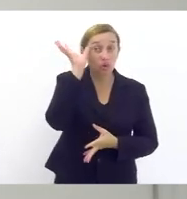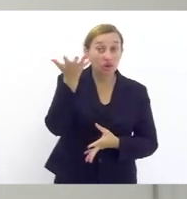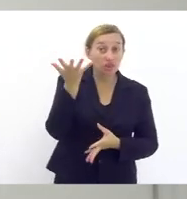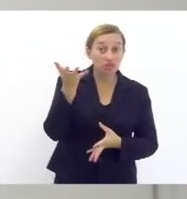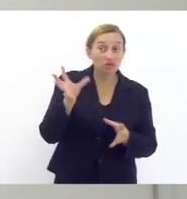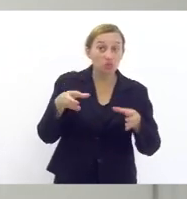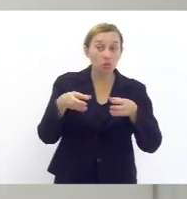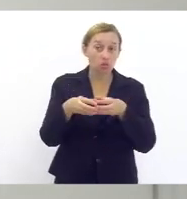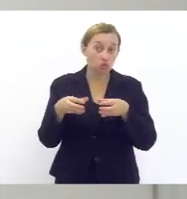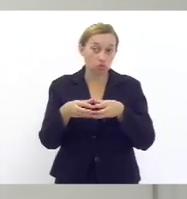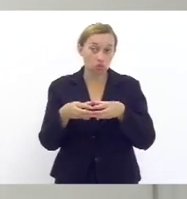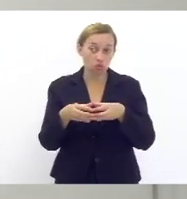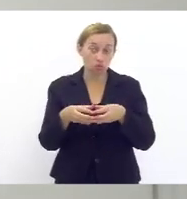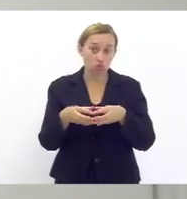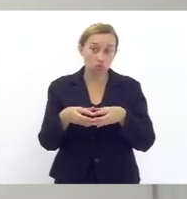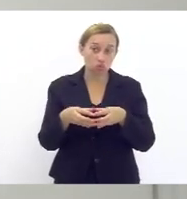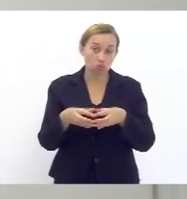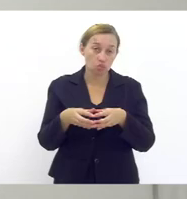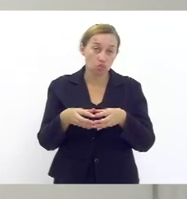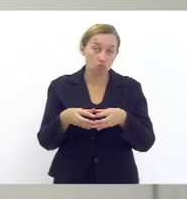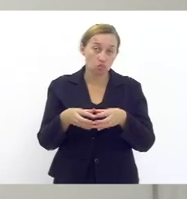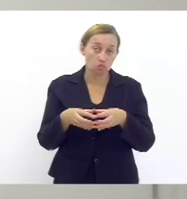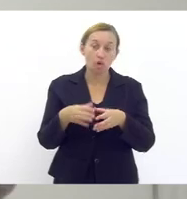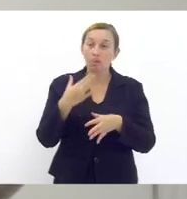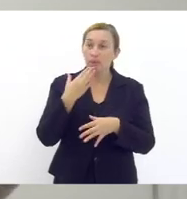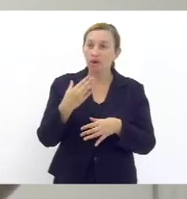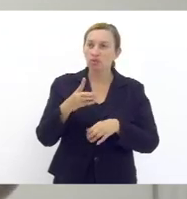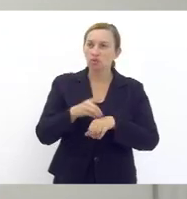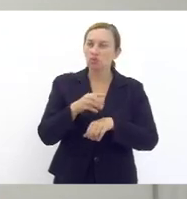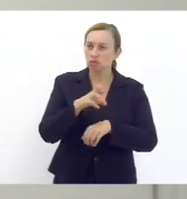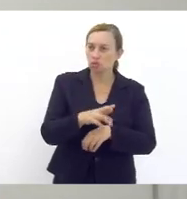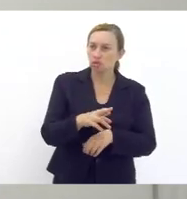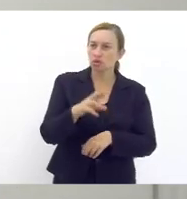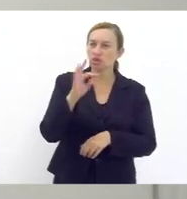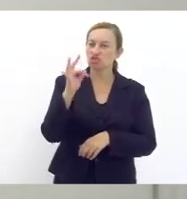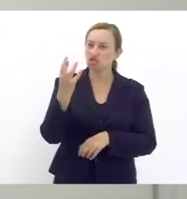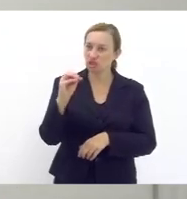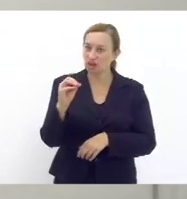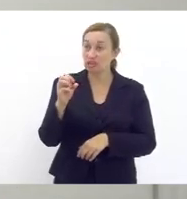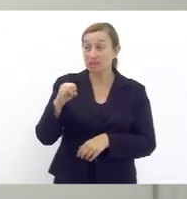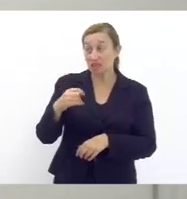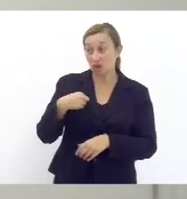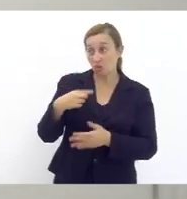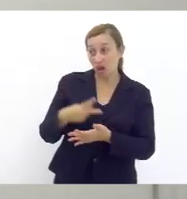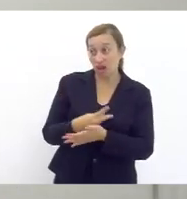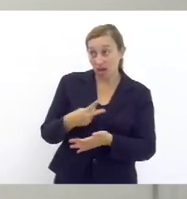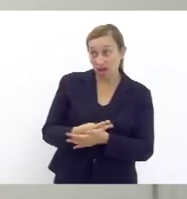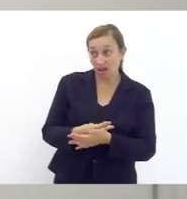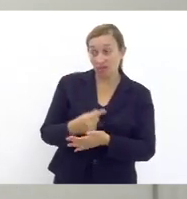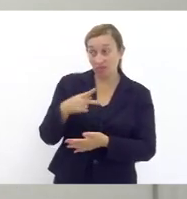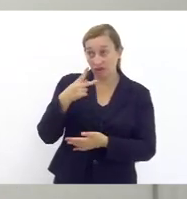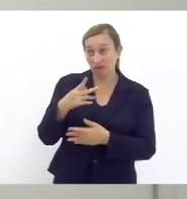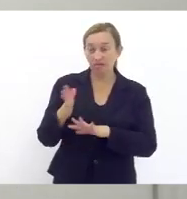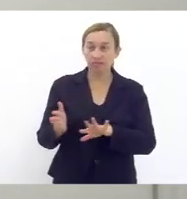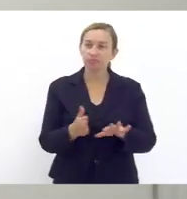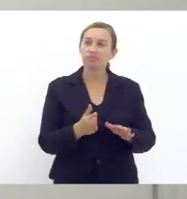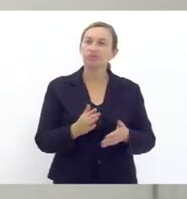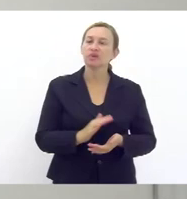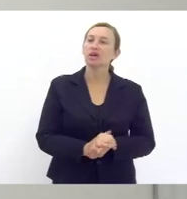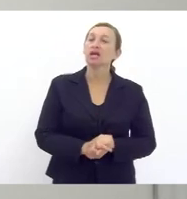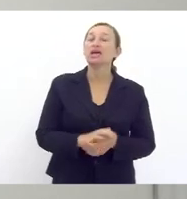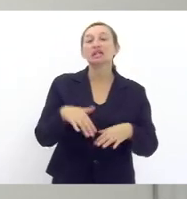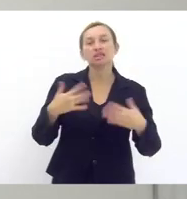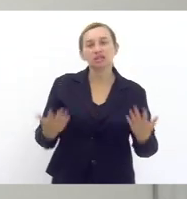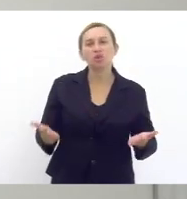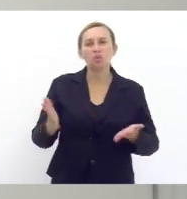conjunturalmente essa Doutor Tiago falando coisa que tiver errado então assim são pintadas então